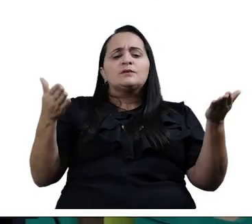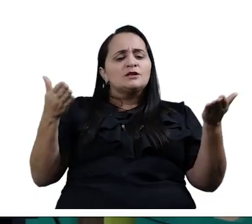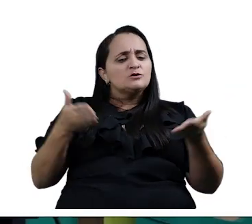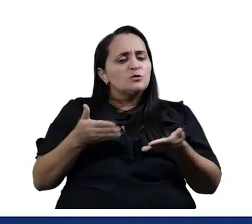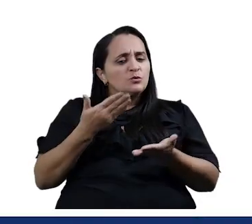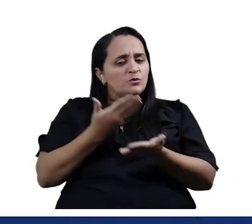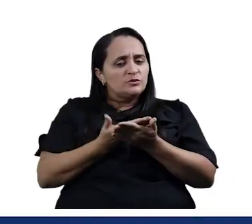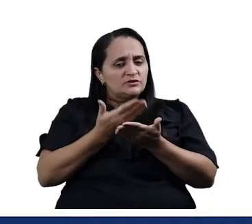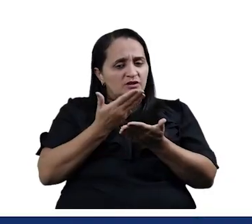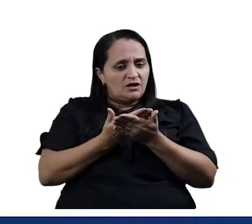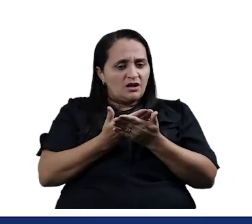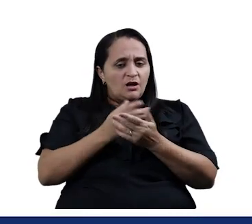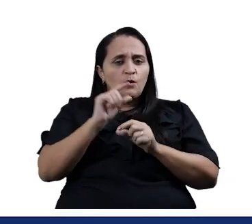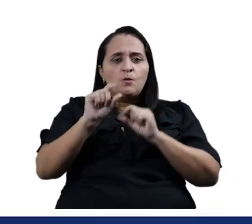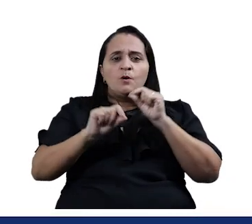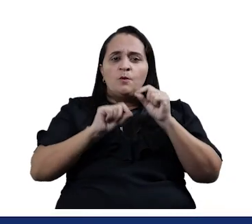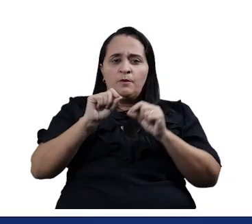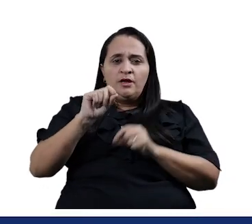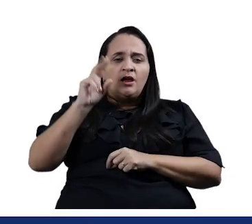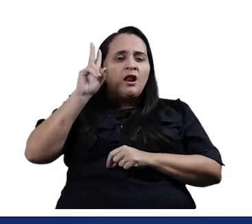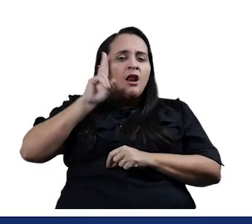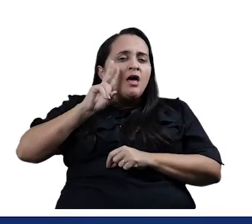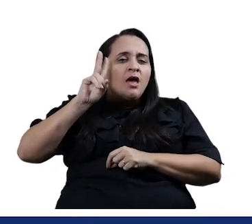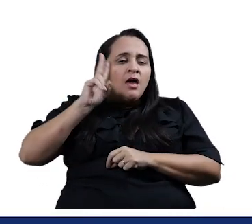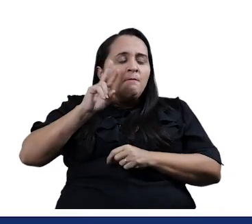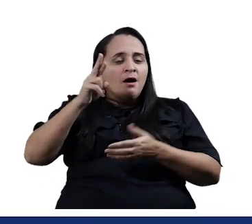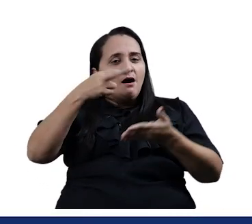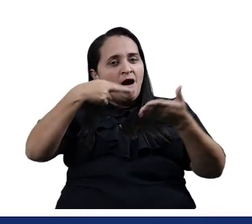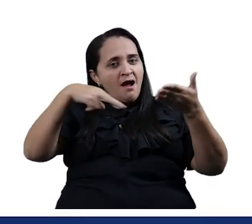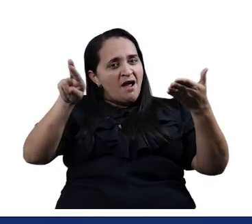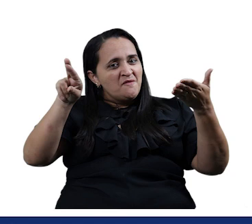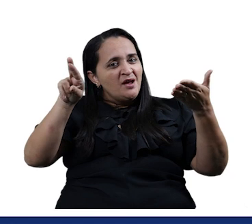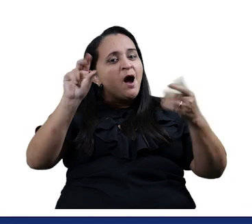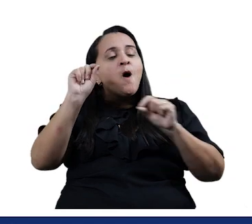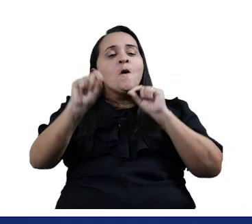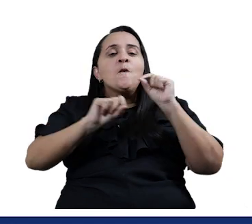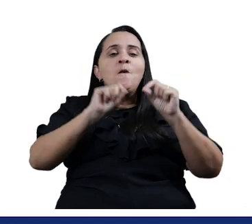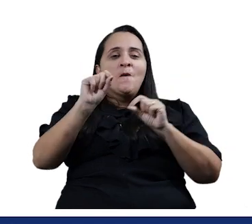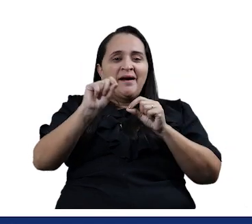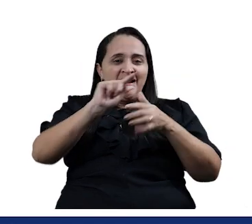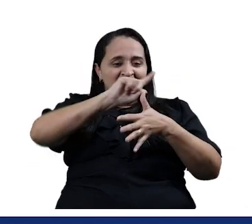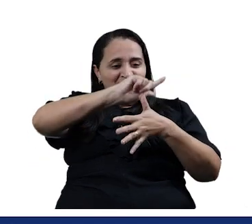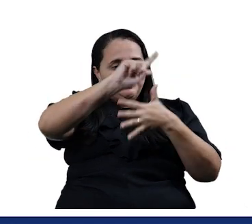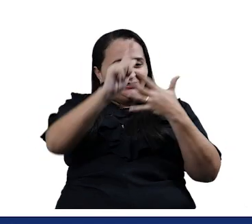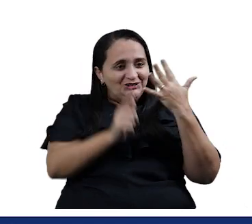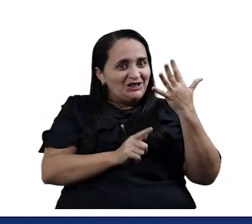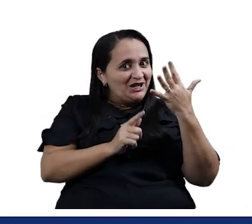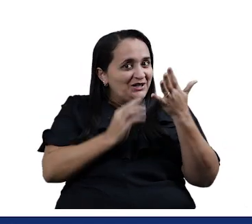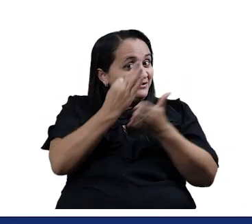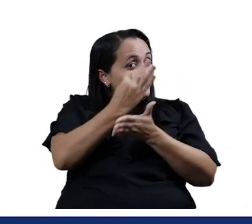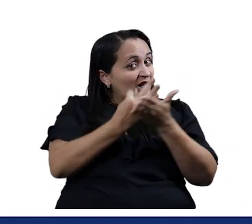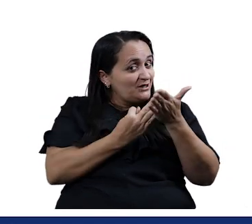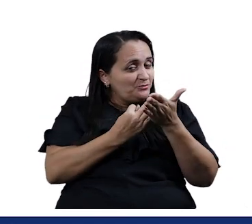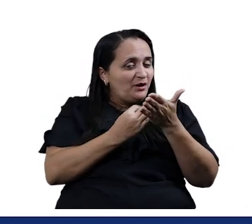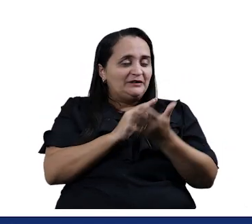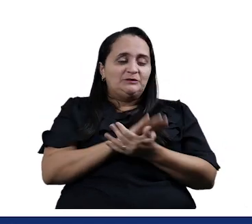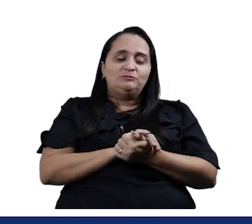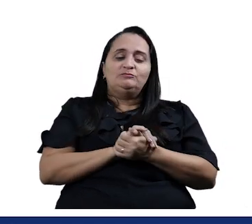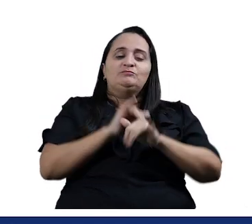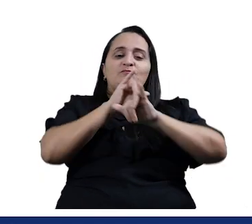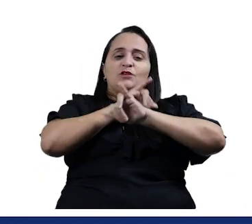de hoje, nós vamos revisar aqui esses gêneros textuais, que são as